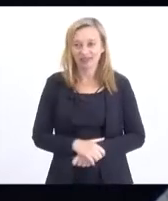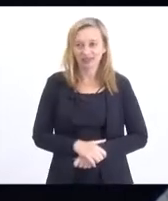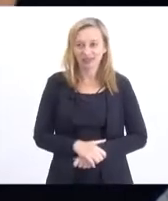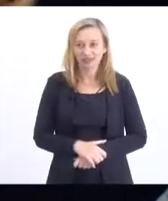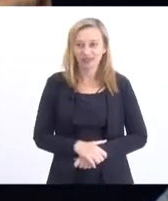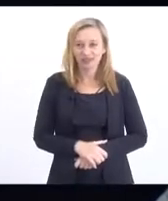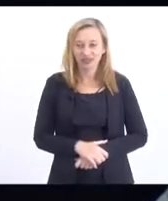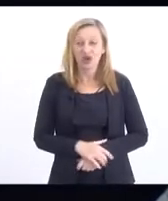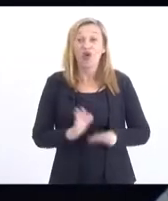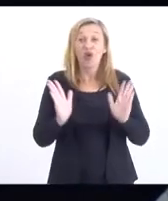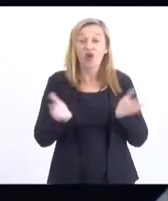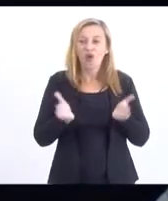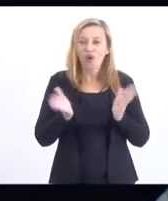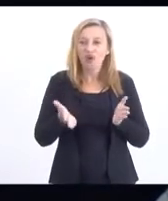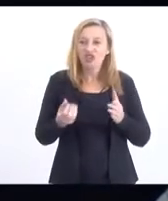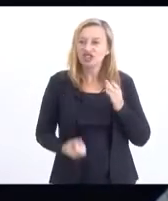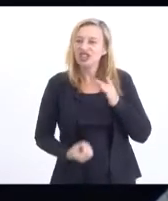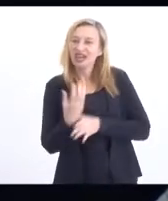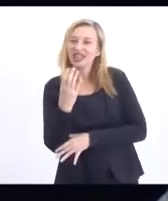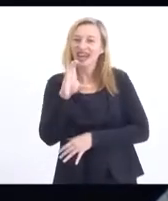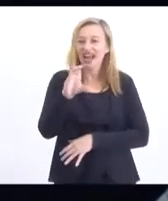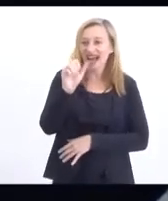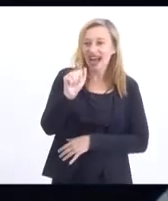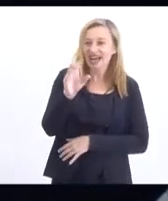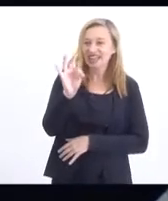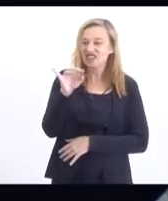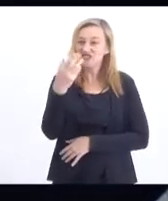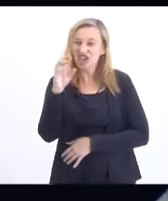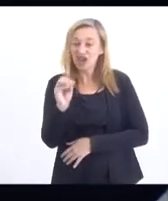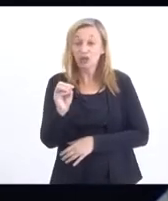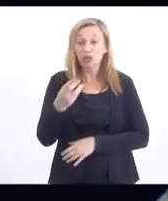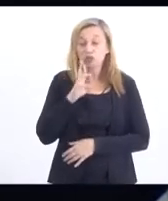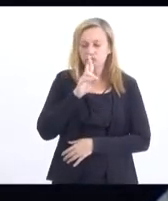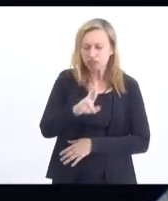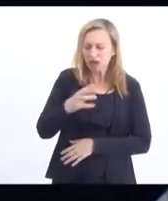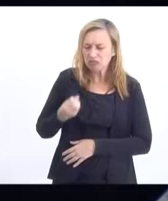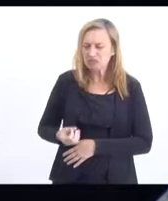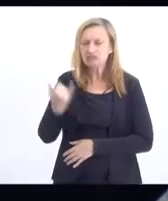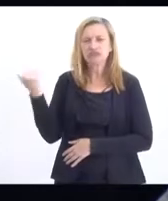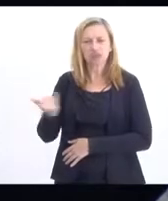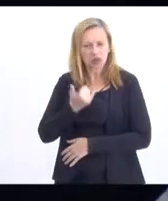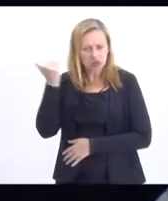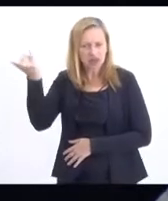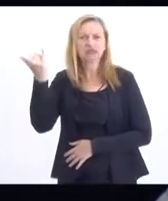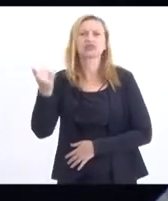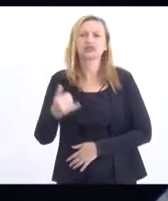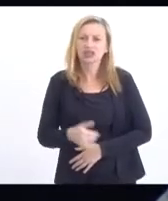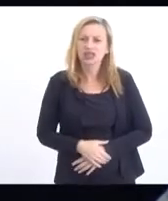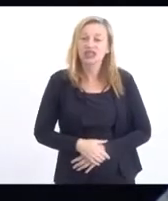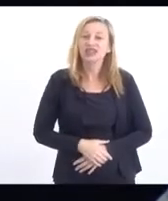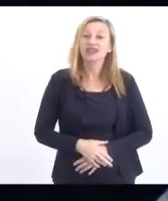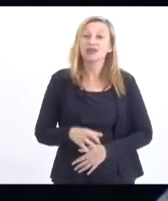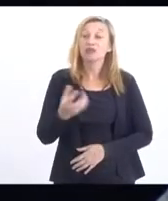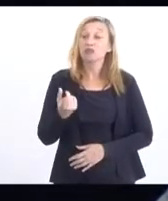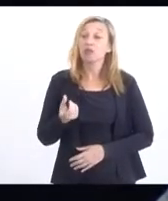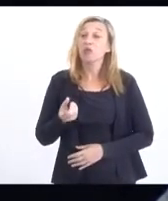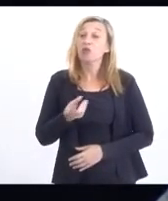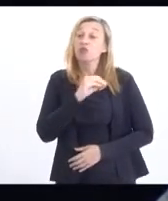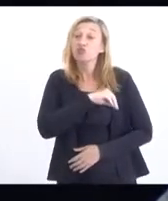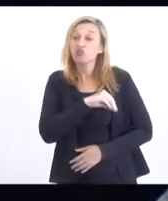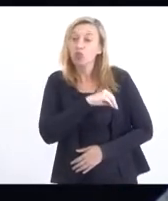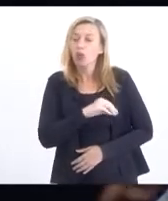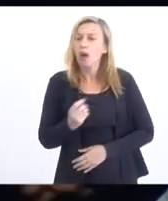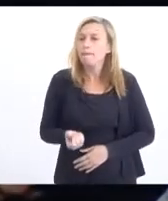O peixe hoje criado em cativeiro, gente, ele dá um resultado muito importante. Uma renda para